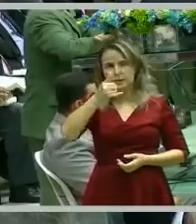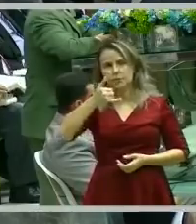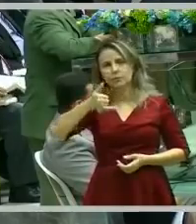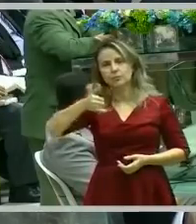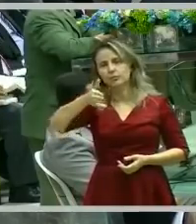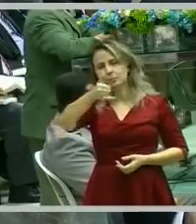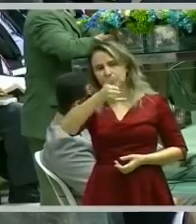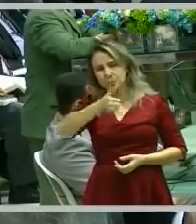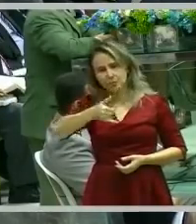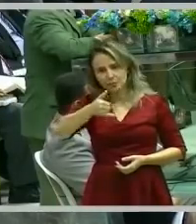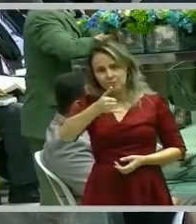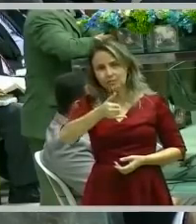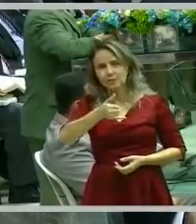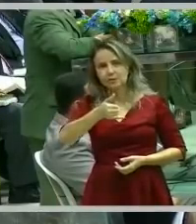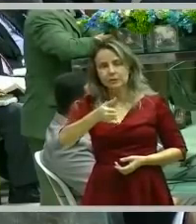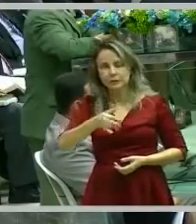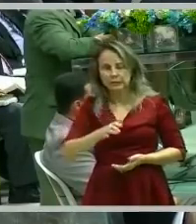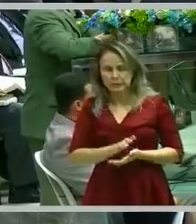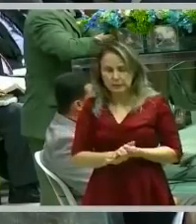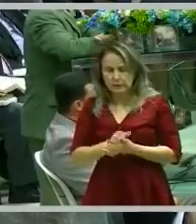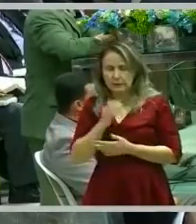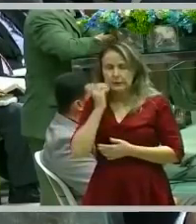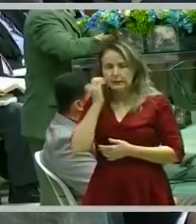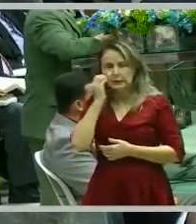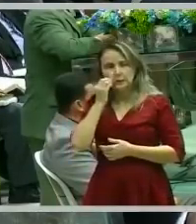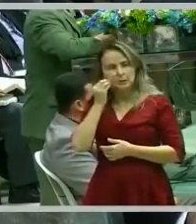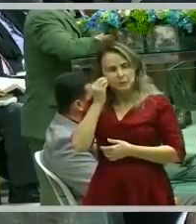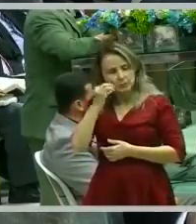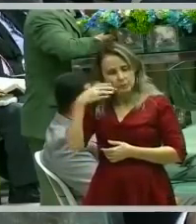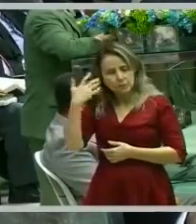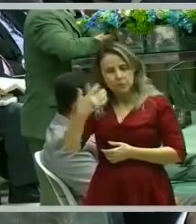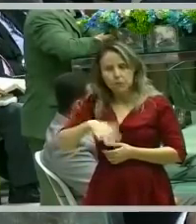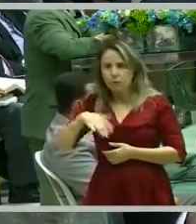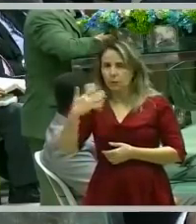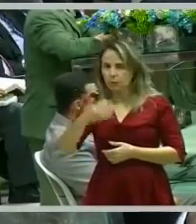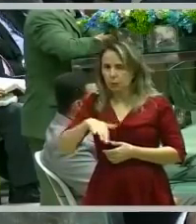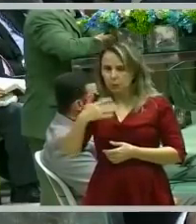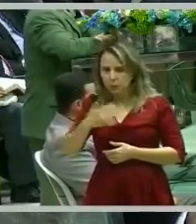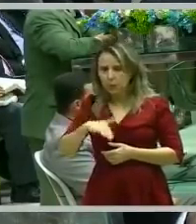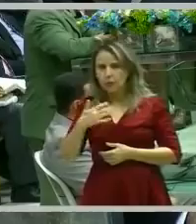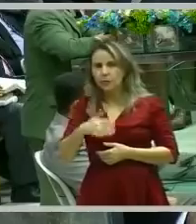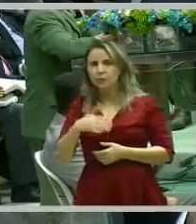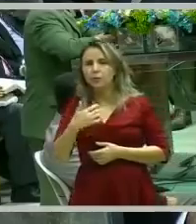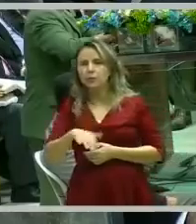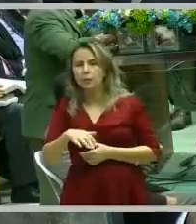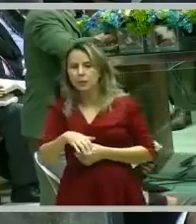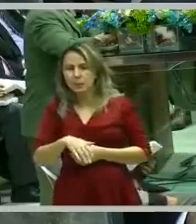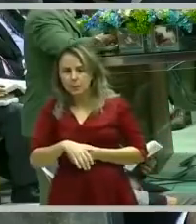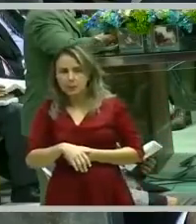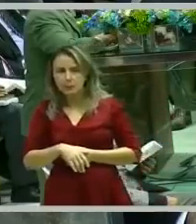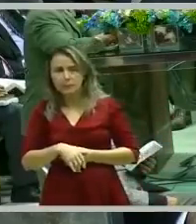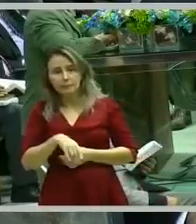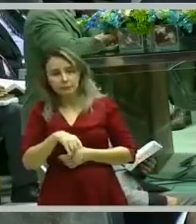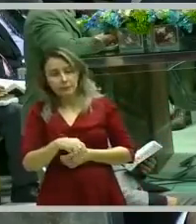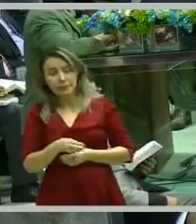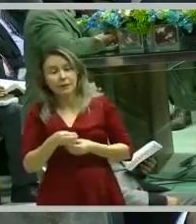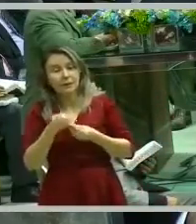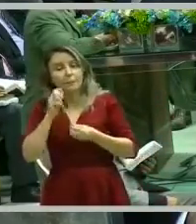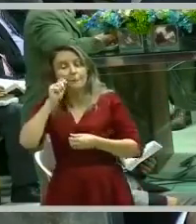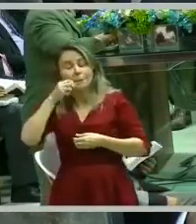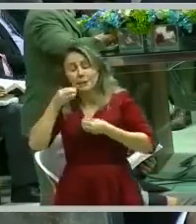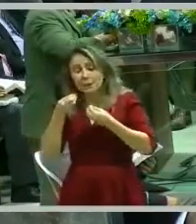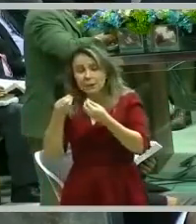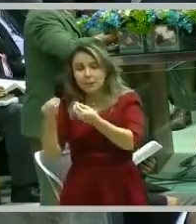Quem é usado por Deus, ouve cada uma, irmão. Vai levar pão e leva cacetada.